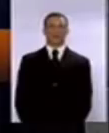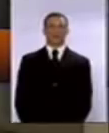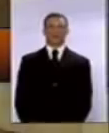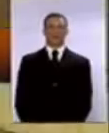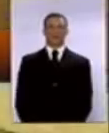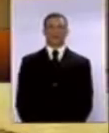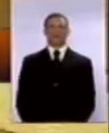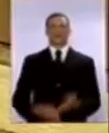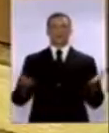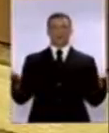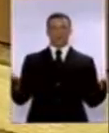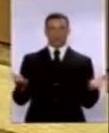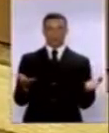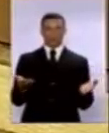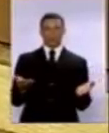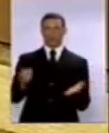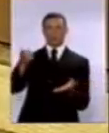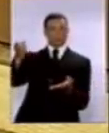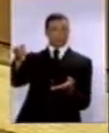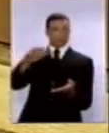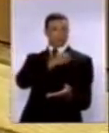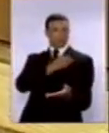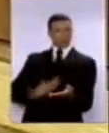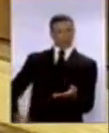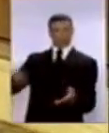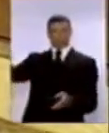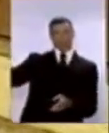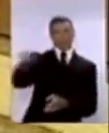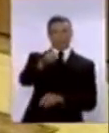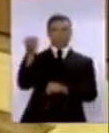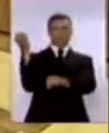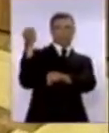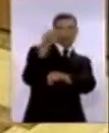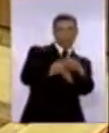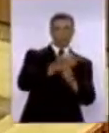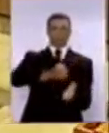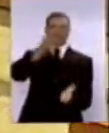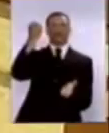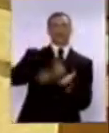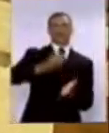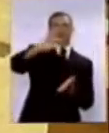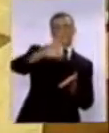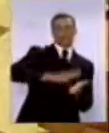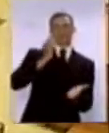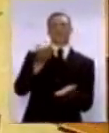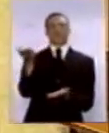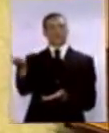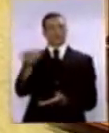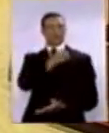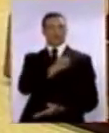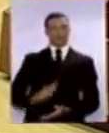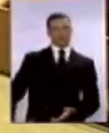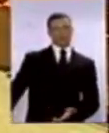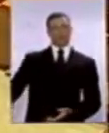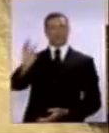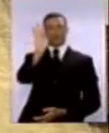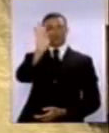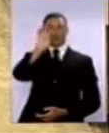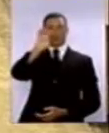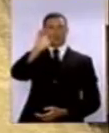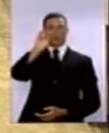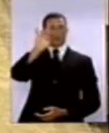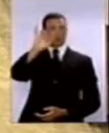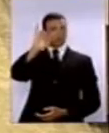declaro empossado no cargo de ministro do supremo tribunal federal sua excelência o senhor ministro teori albino